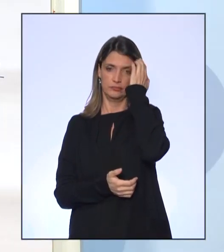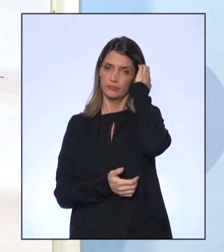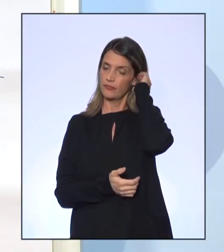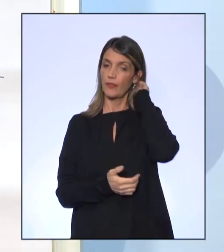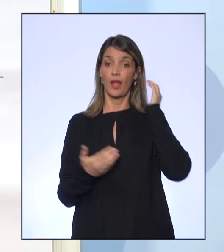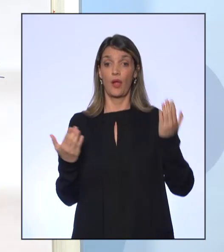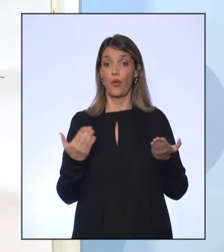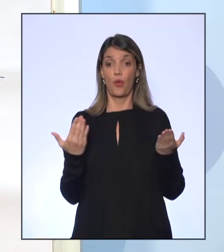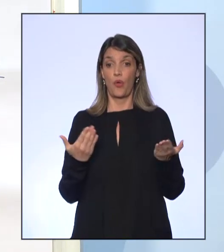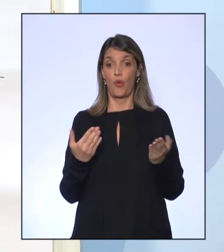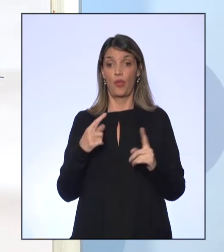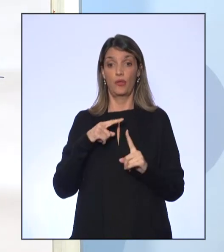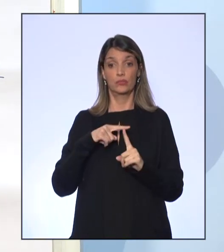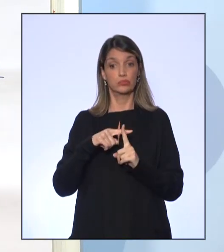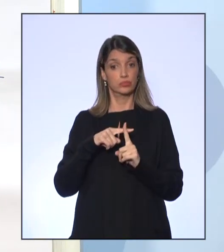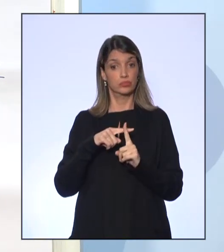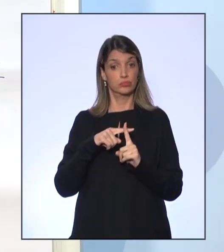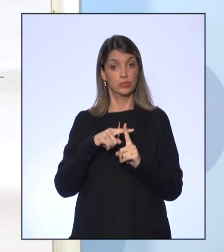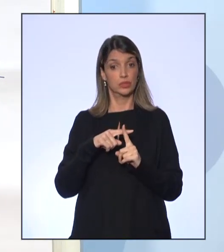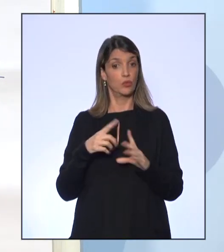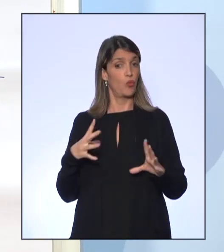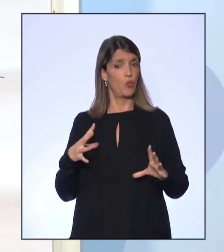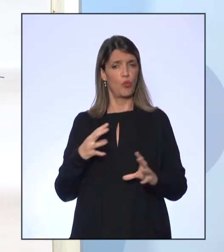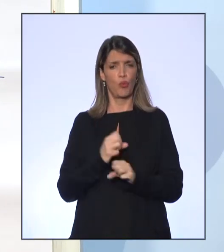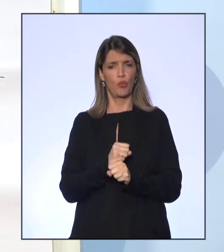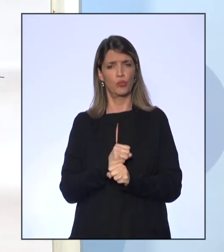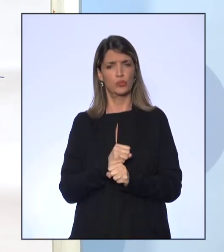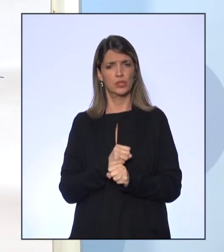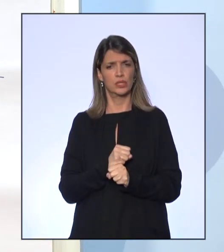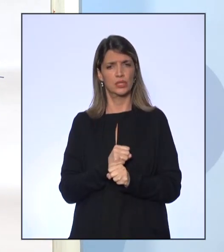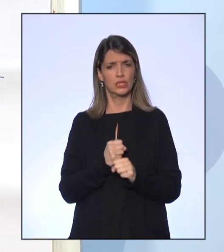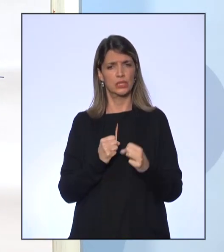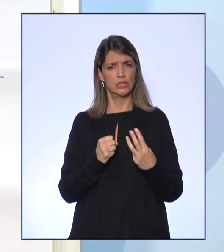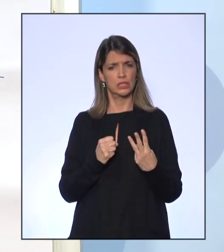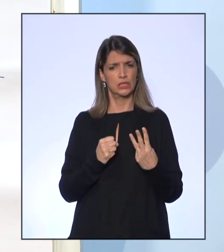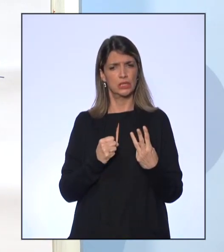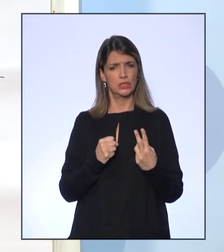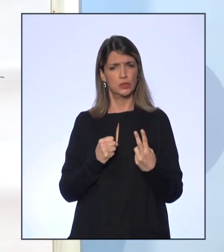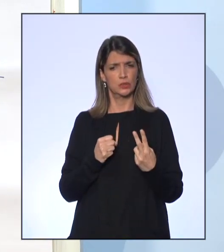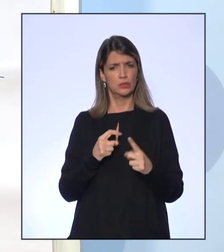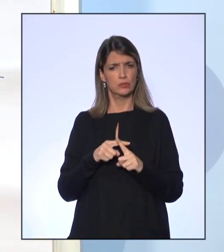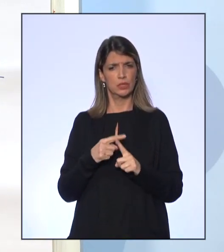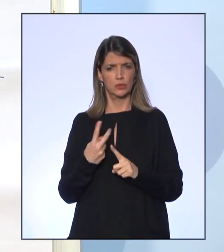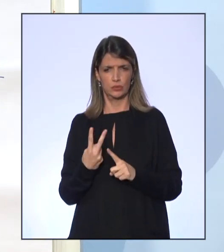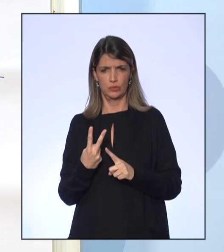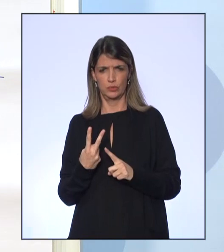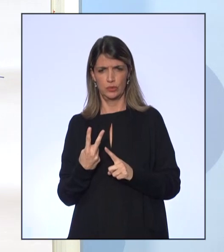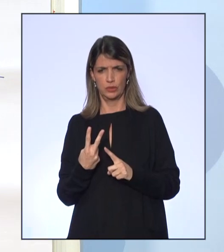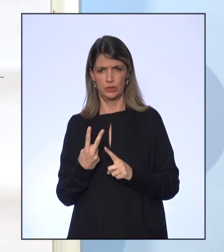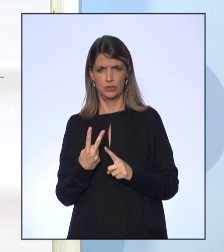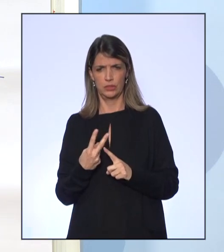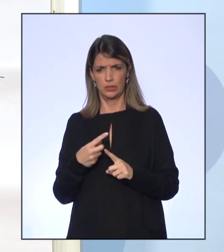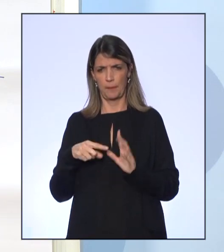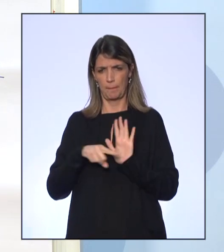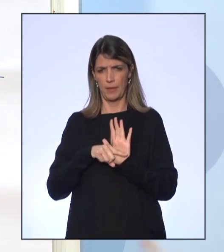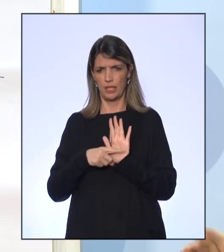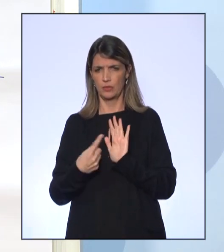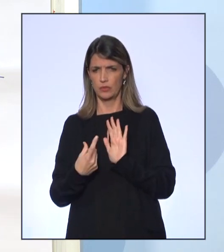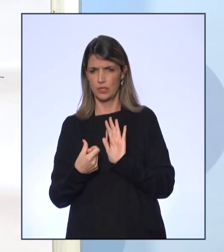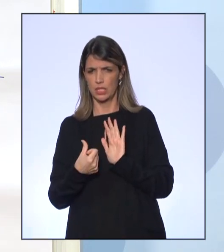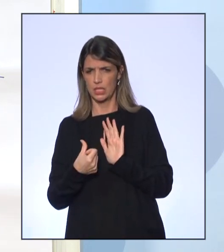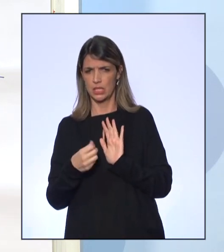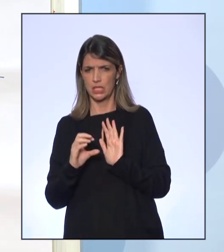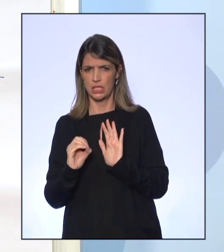somar. Eu tenho que fazer essa conta aqui, ó. 32 mais 2 dá 34. Menos 60.